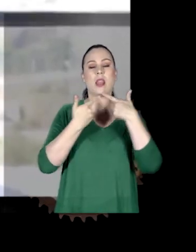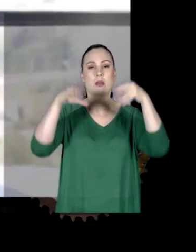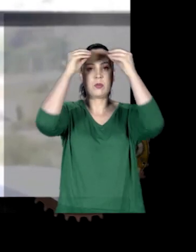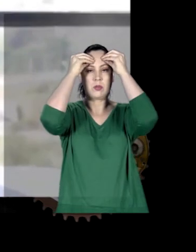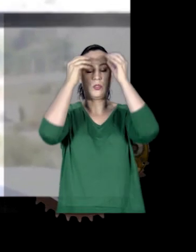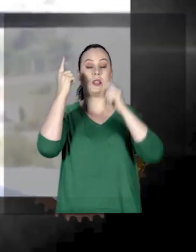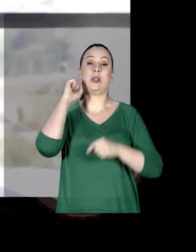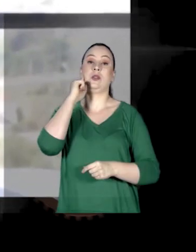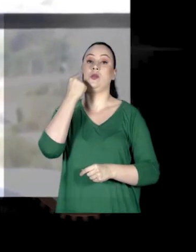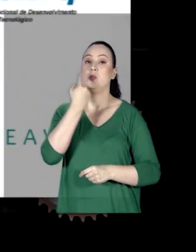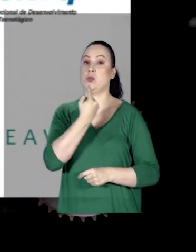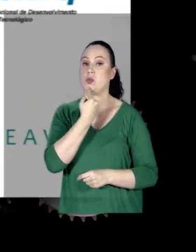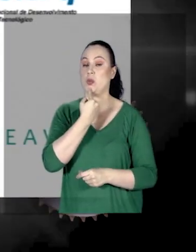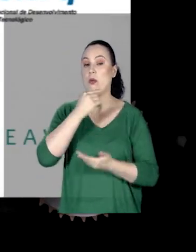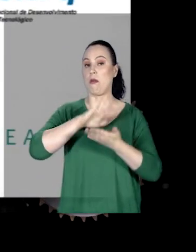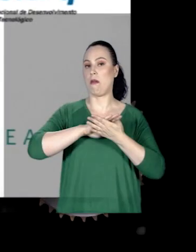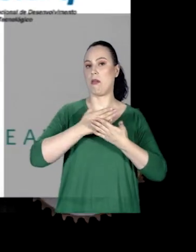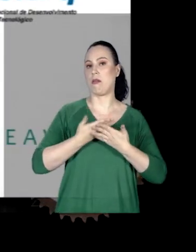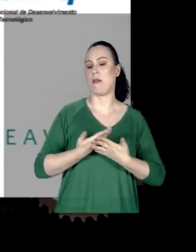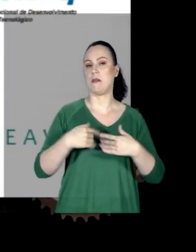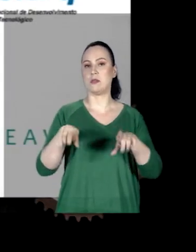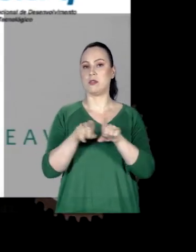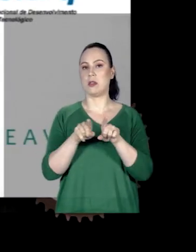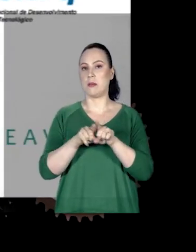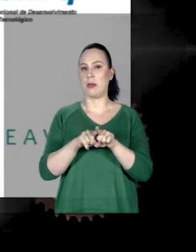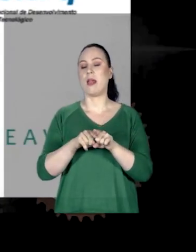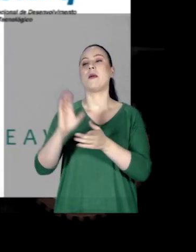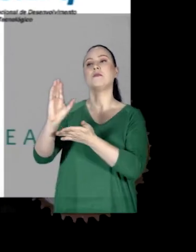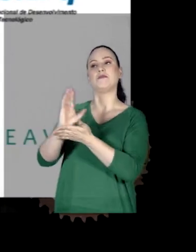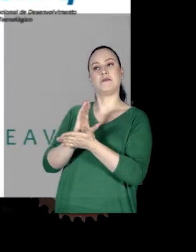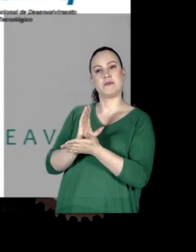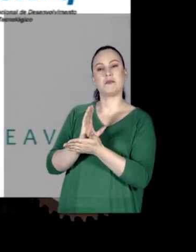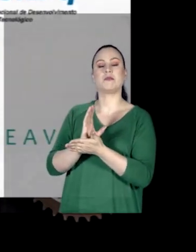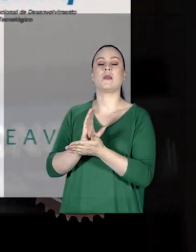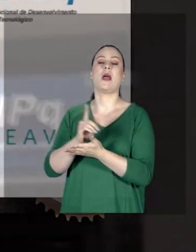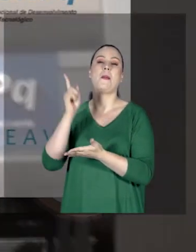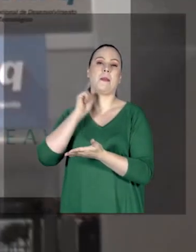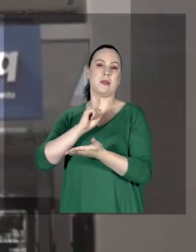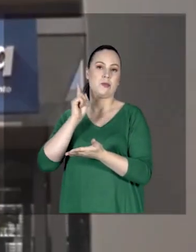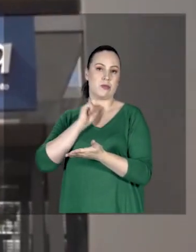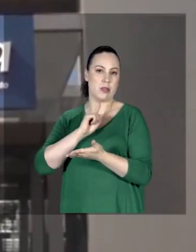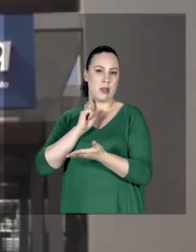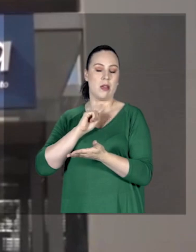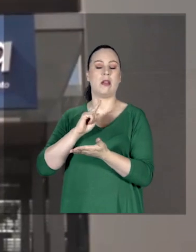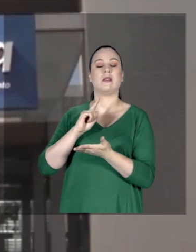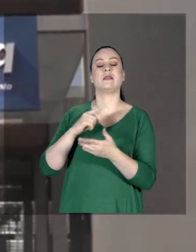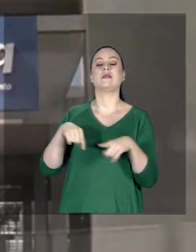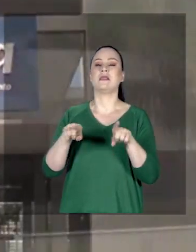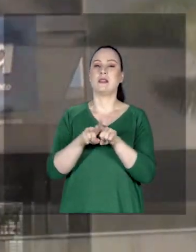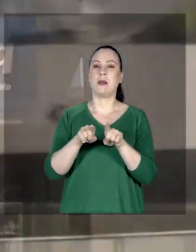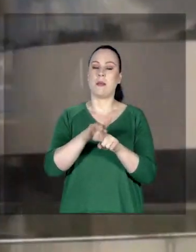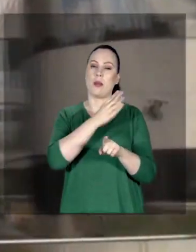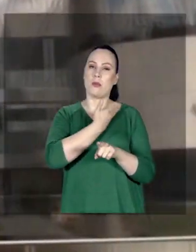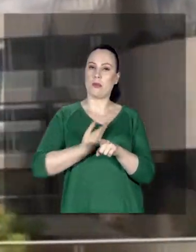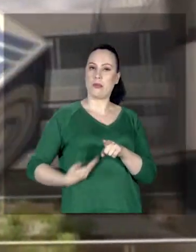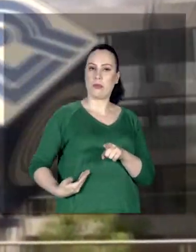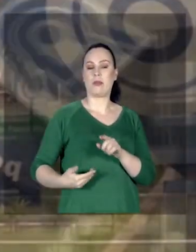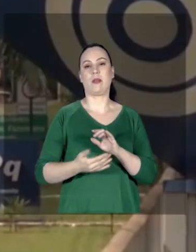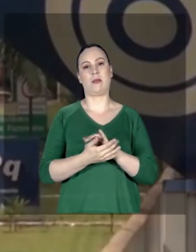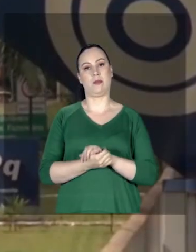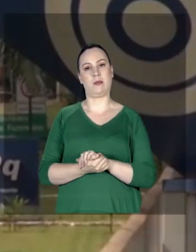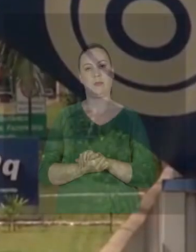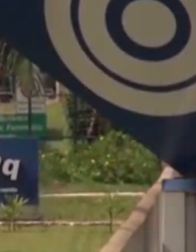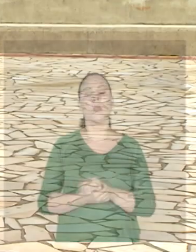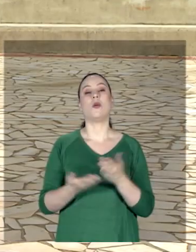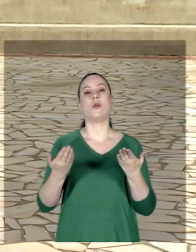surdos e intérpretes, e contou com o apoio de agências de fomento, como a FAPMIG, do Governo do Estado, e CNPq, do